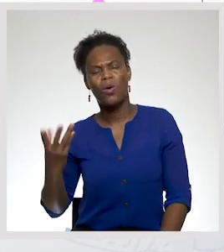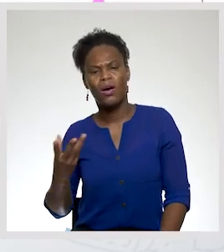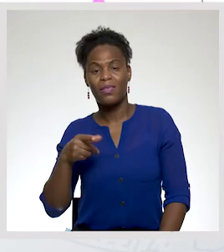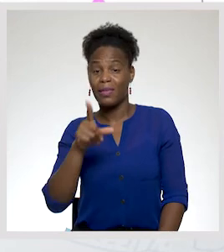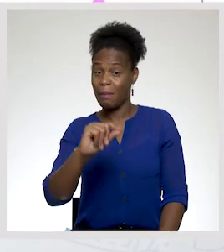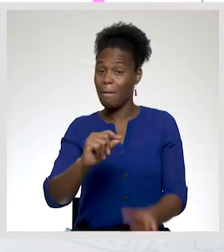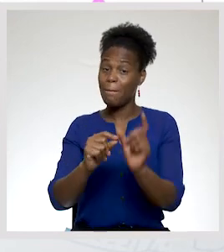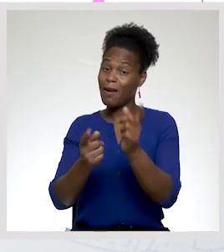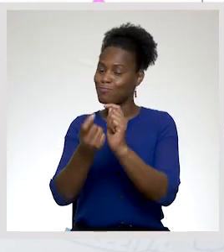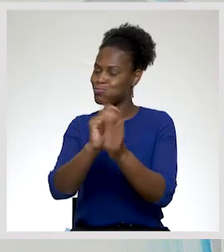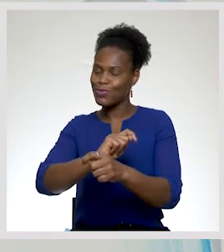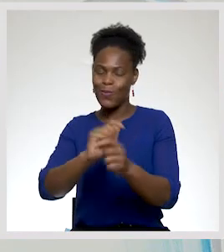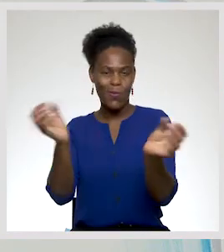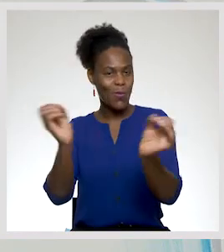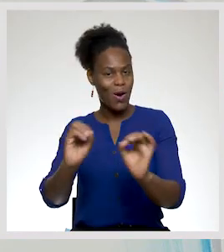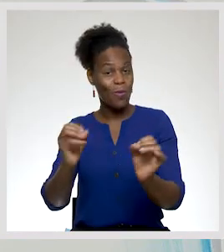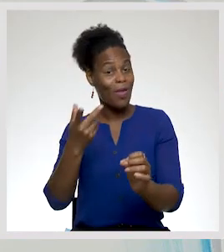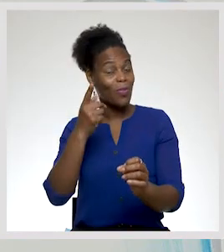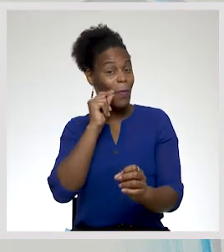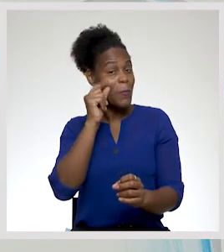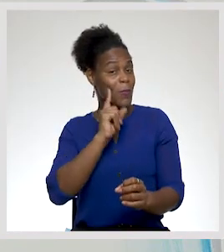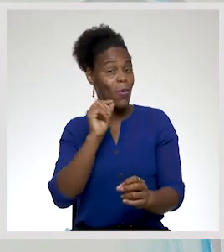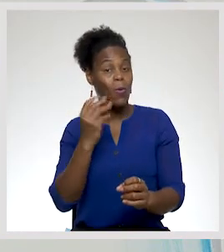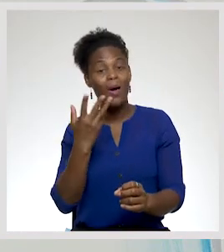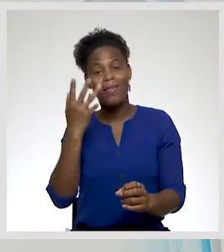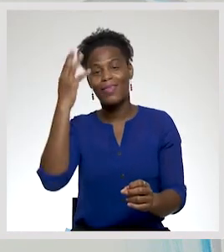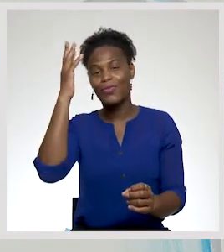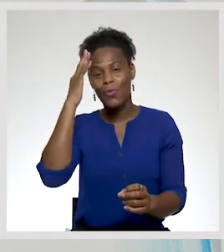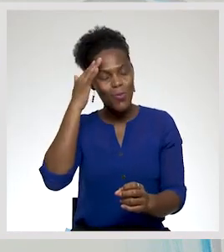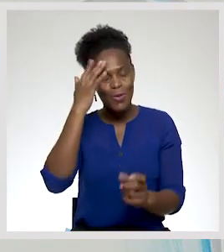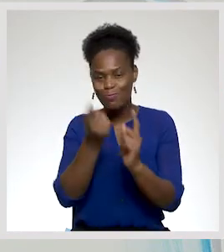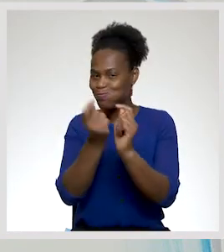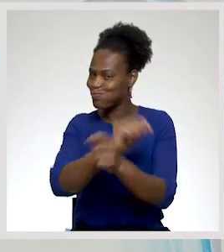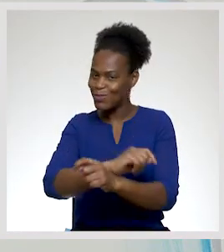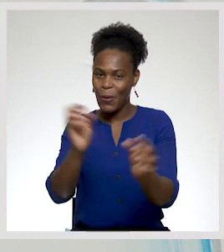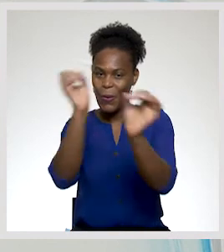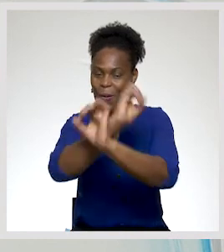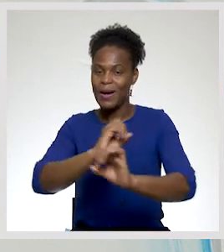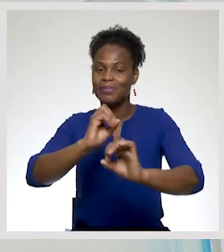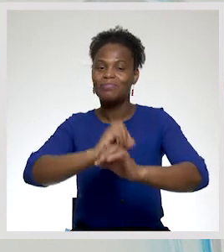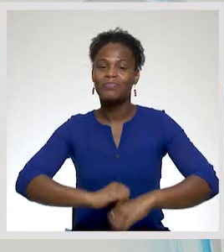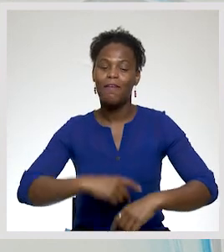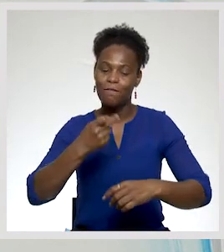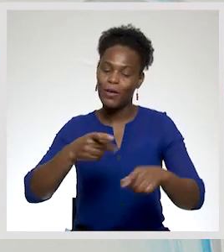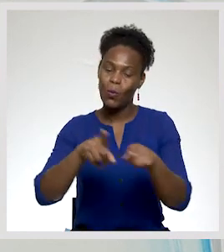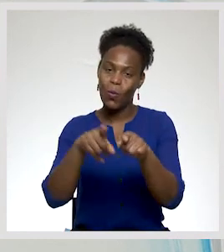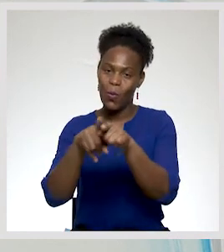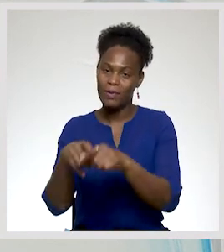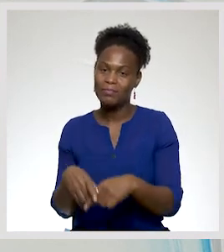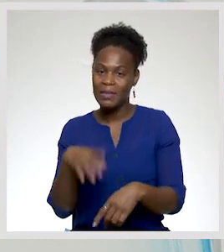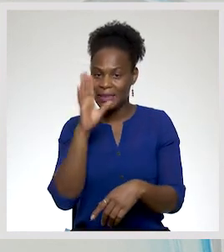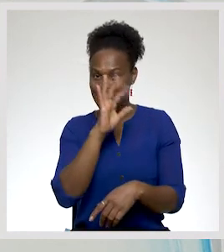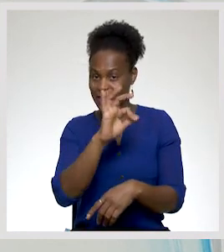invariável. Não se altera nem quanto ao gênero, nem quanto ao número. Se